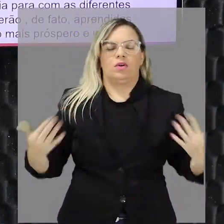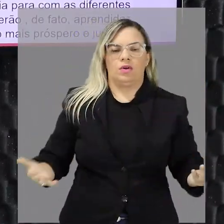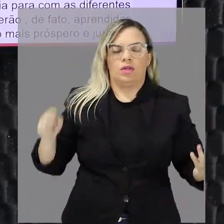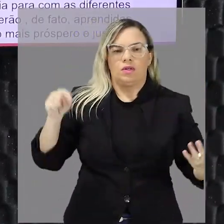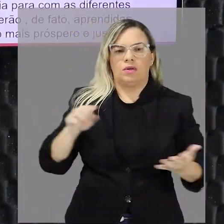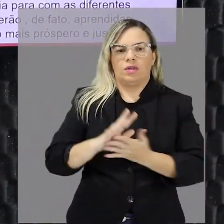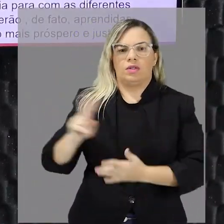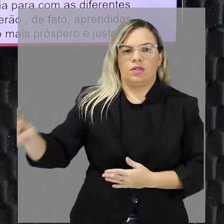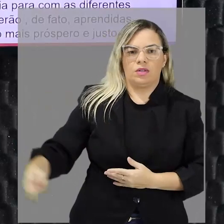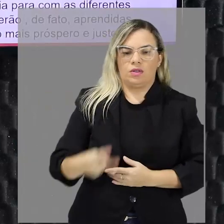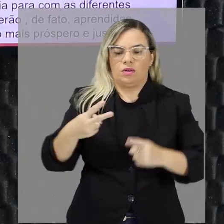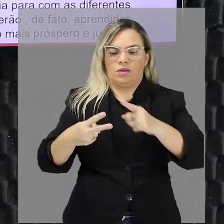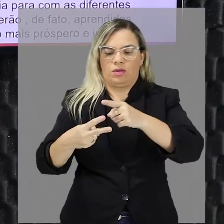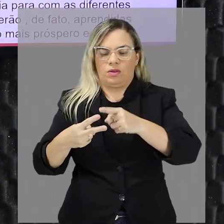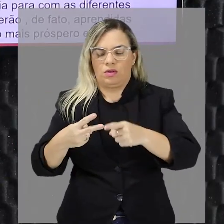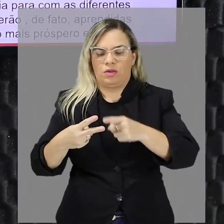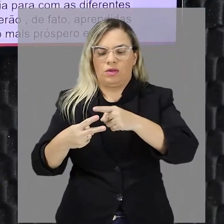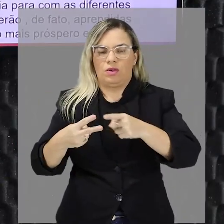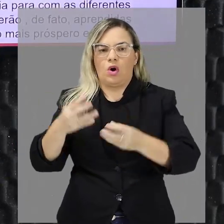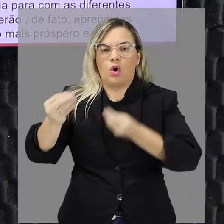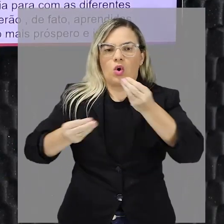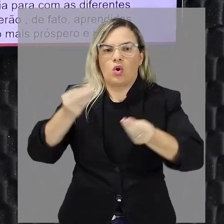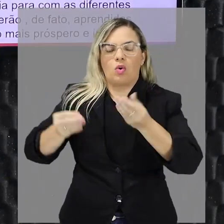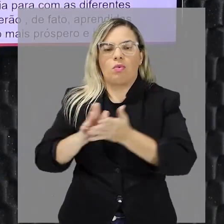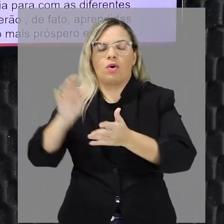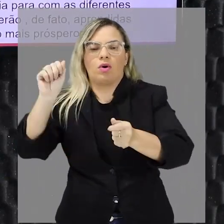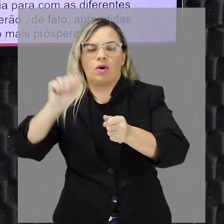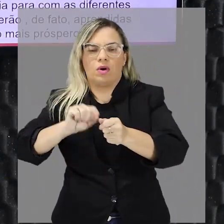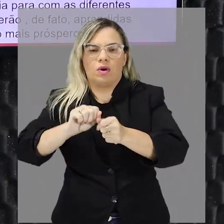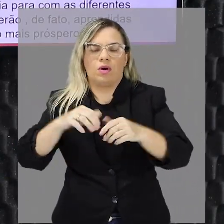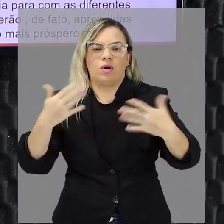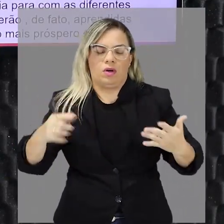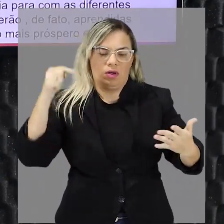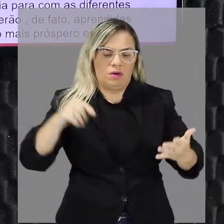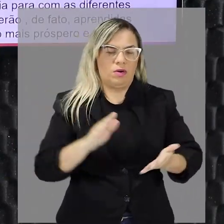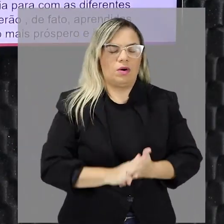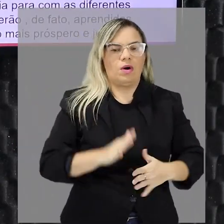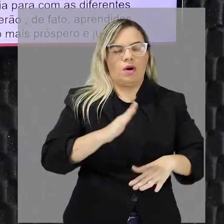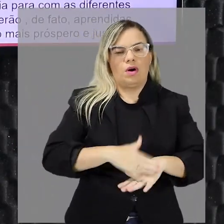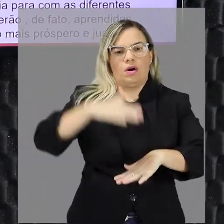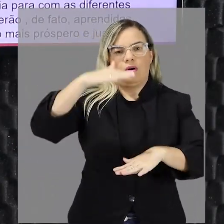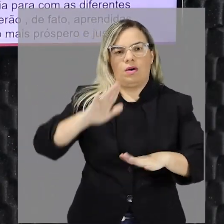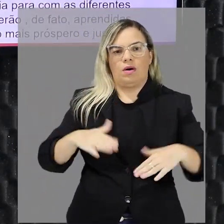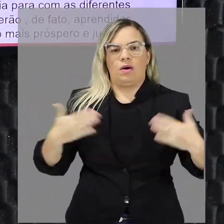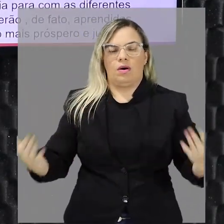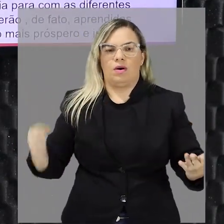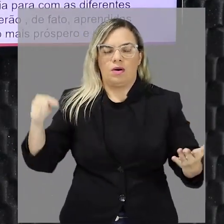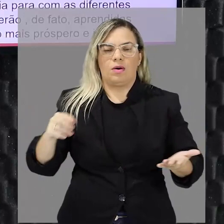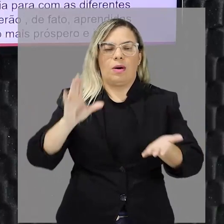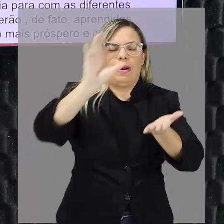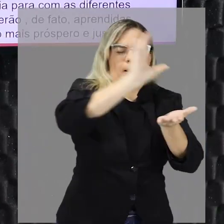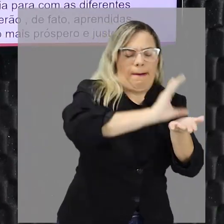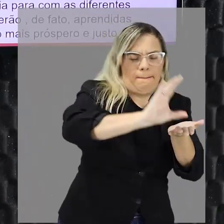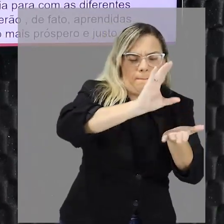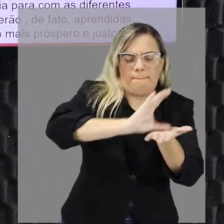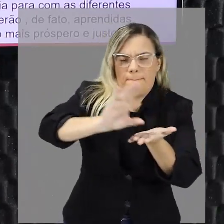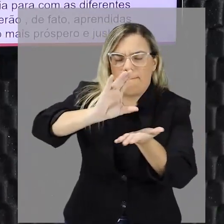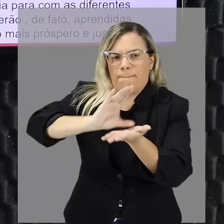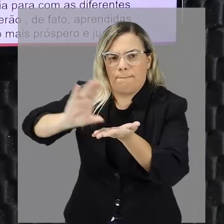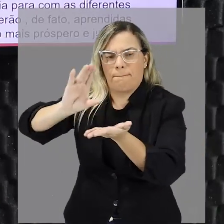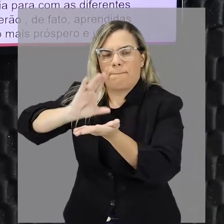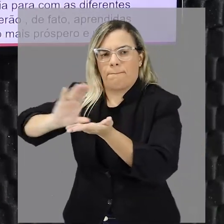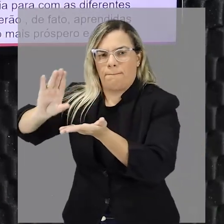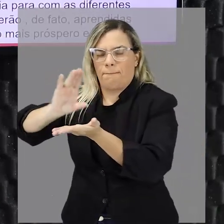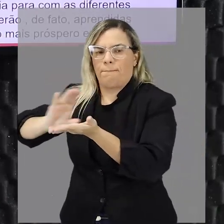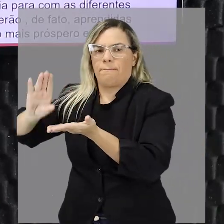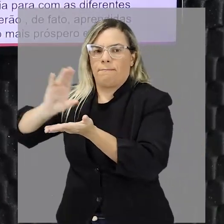aqui duas medidas de como fazer. Fazendo mais essa questão investindo mais na